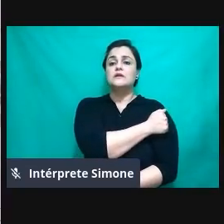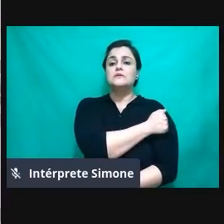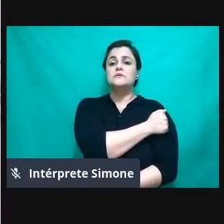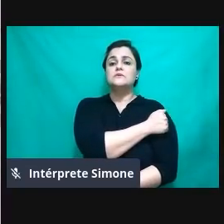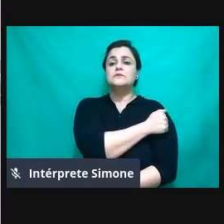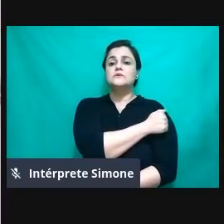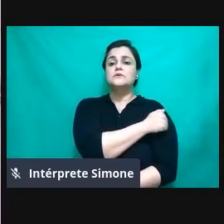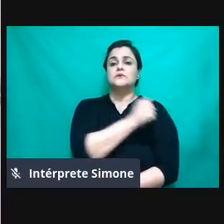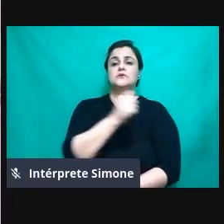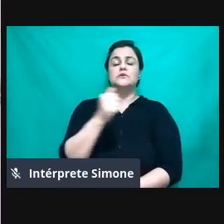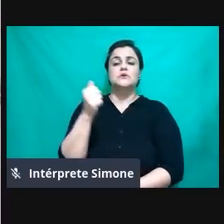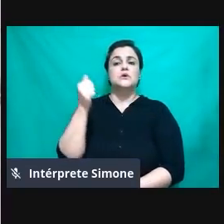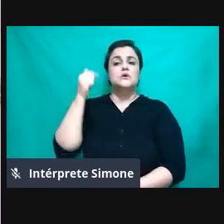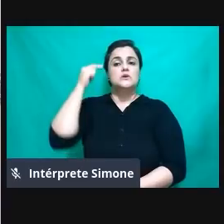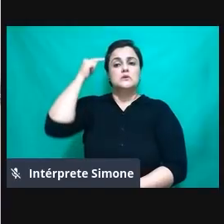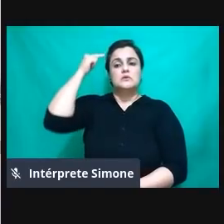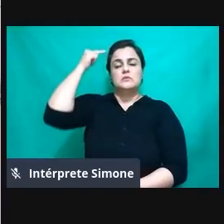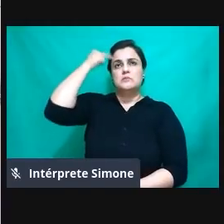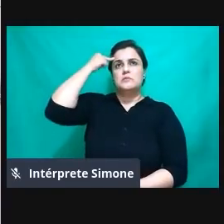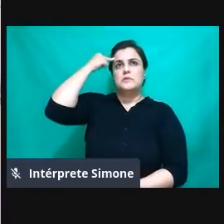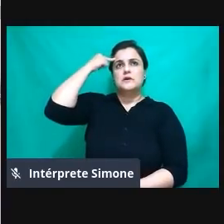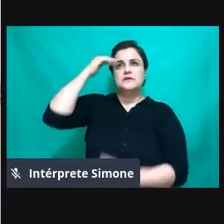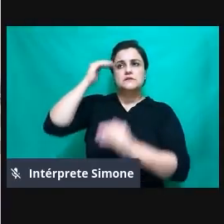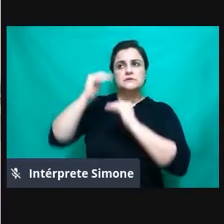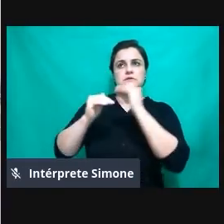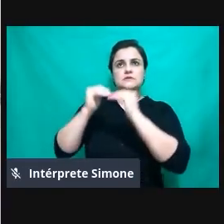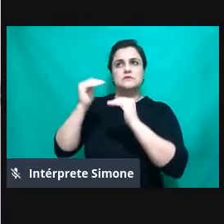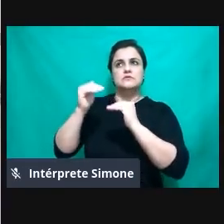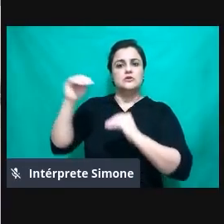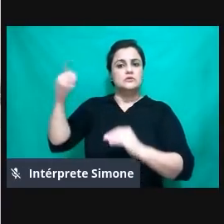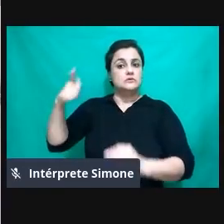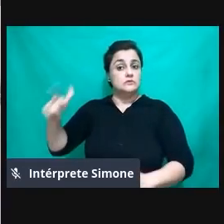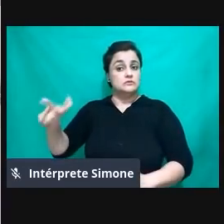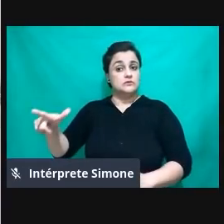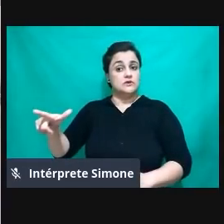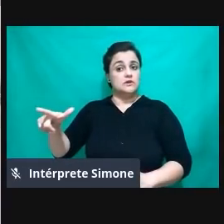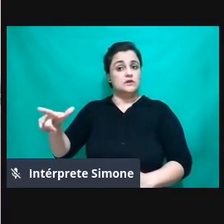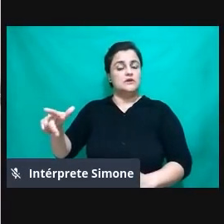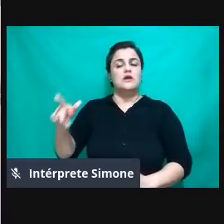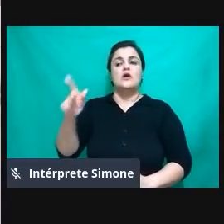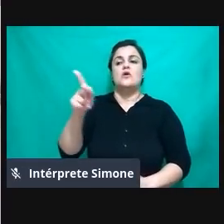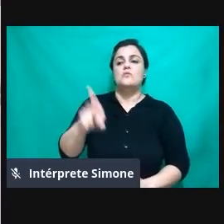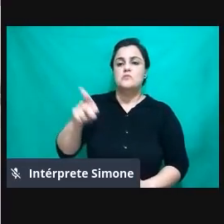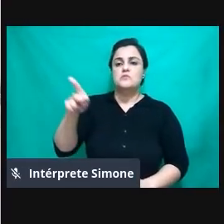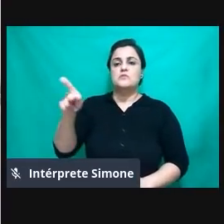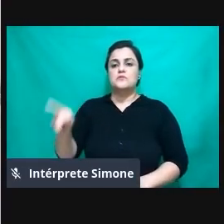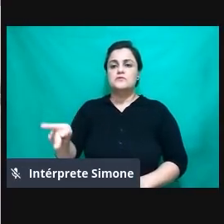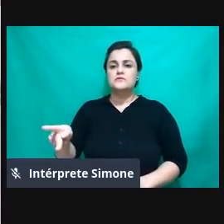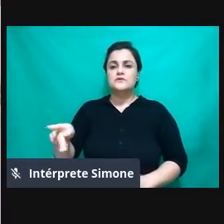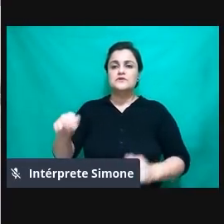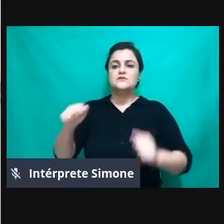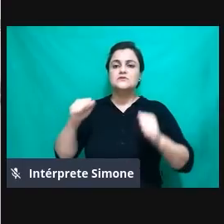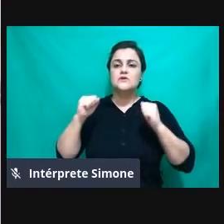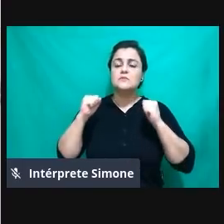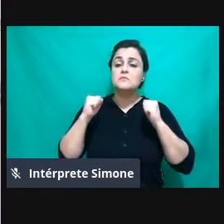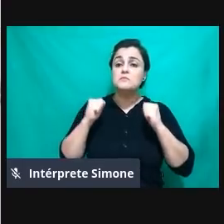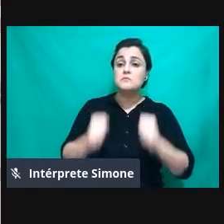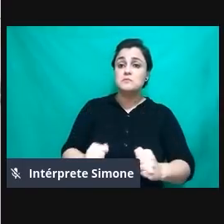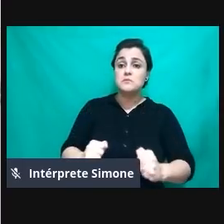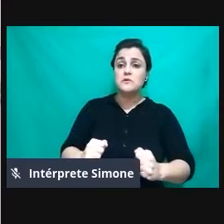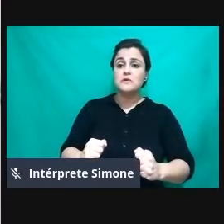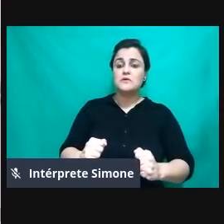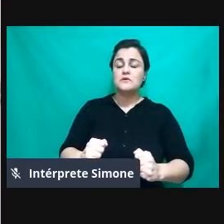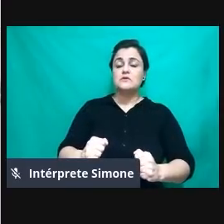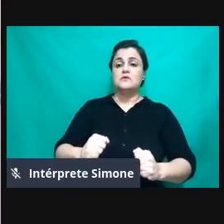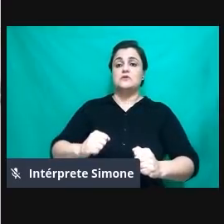construído, professor, eu posso utilizar, sim, os materiais manipuláveis. Eu preciso, porque senão